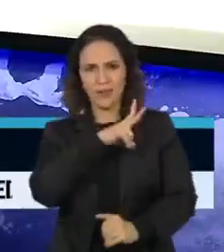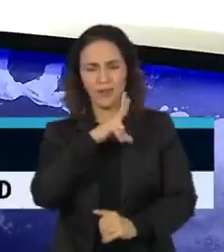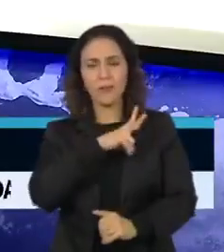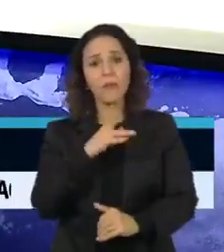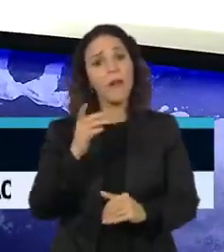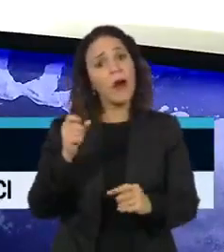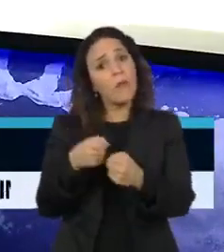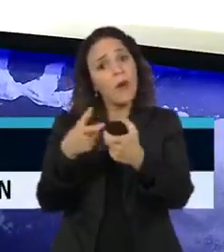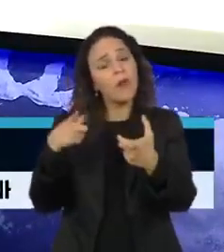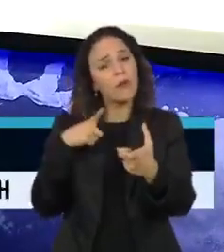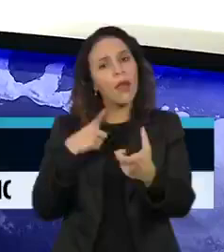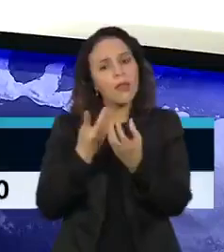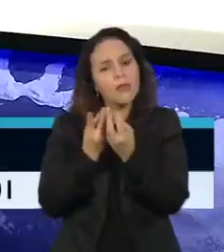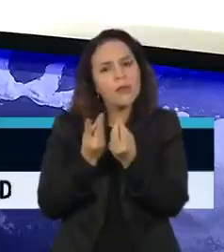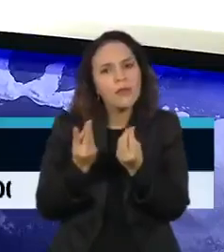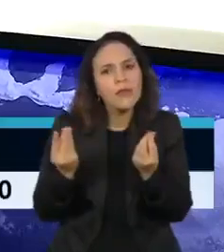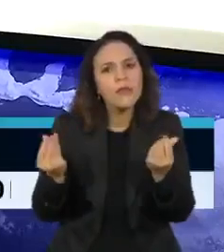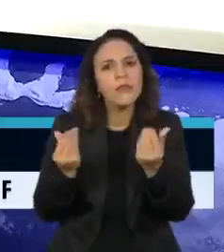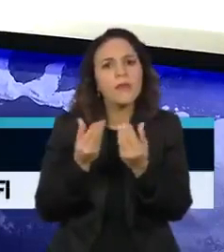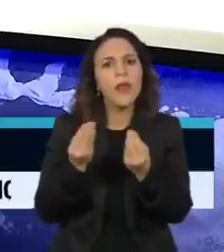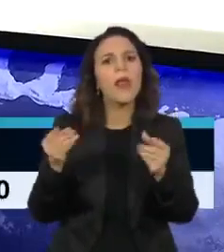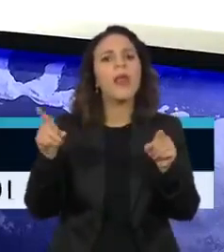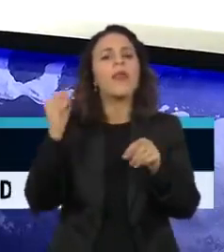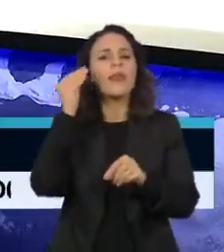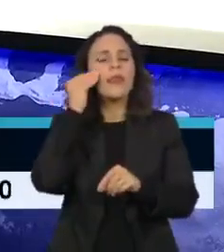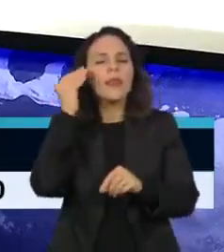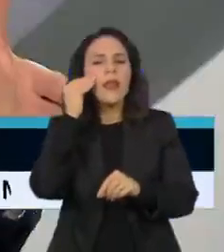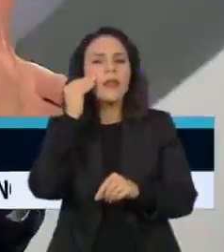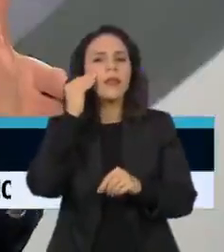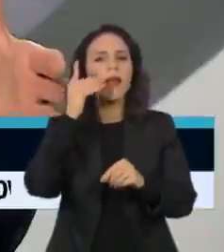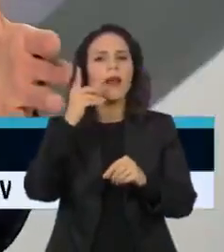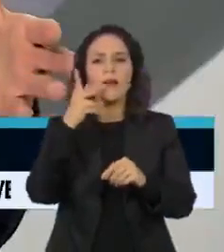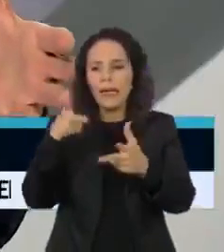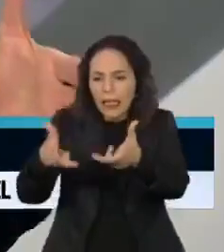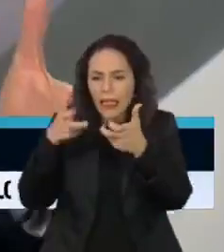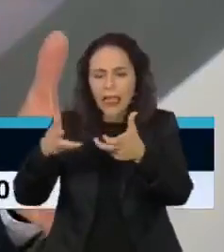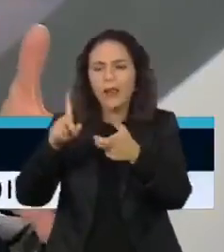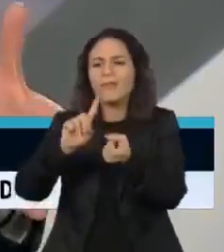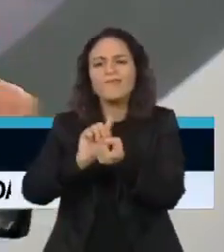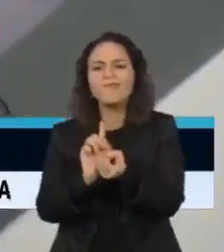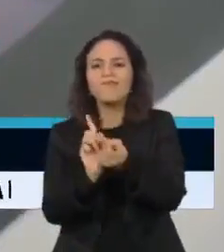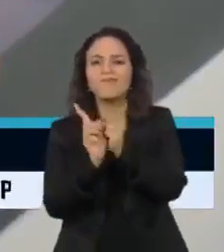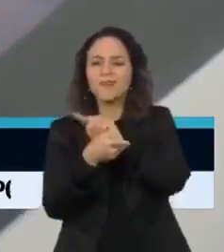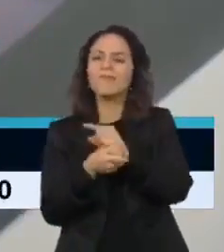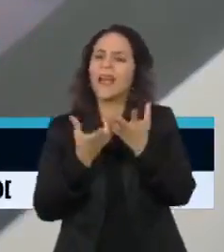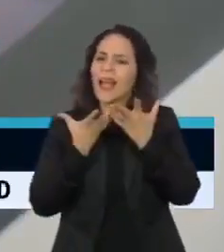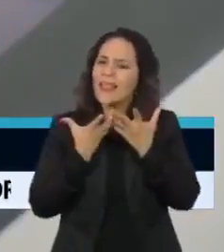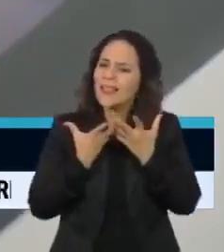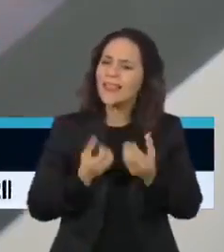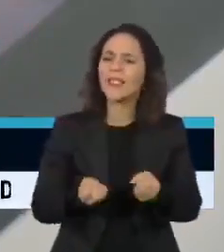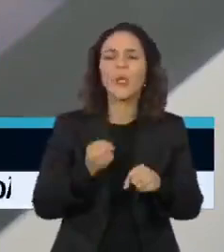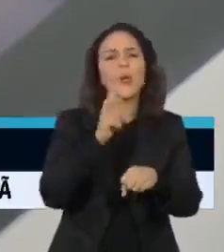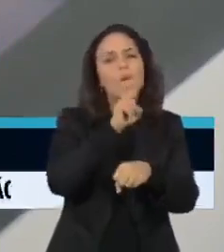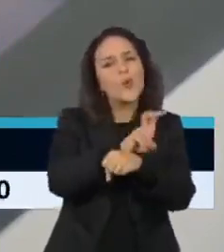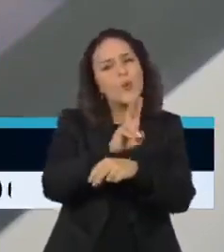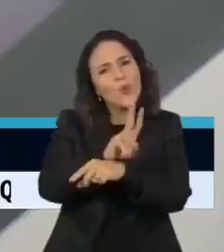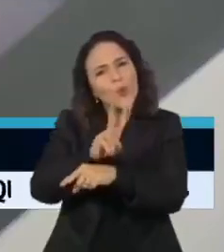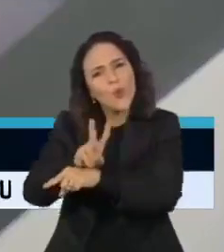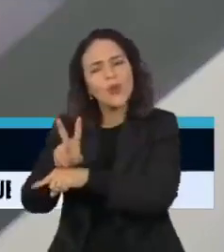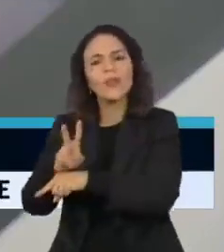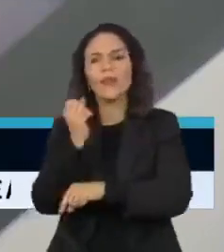se sensibilizado e tem voltava atenção para políticas de SG de Meio Ambiente